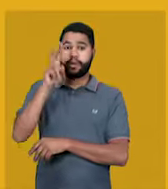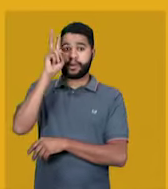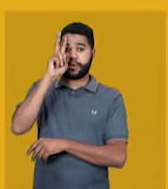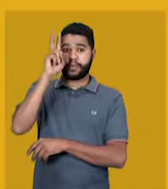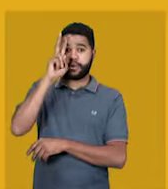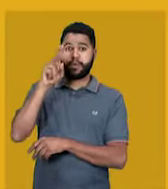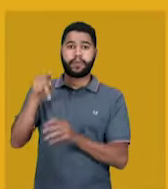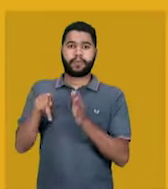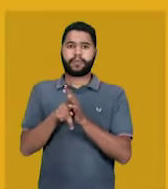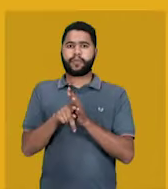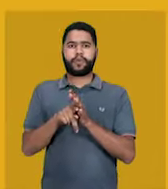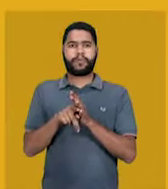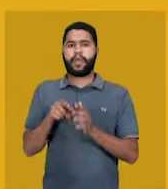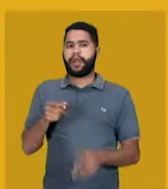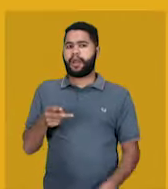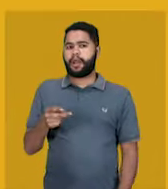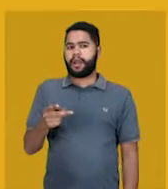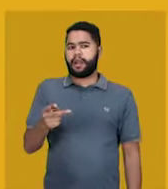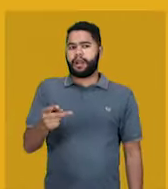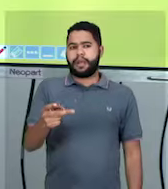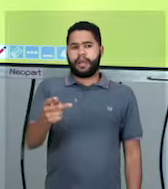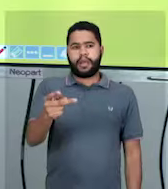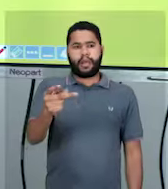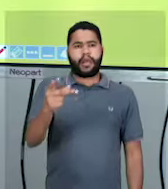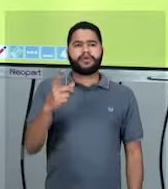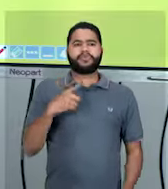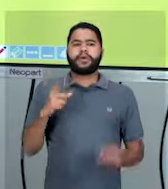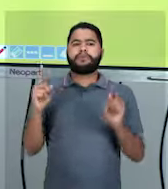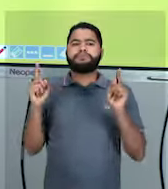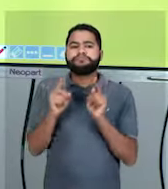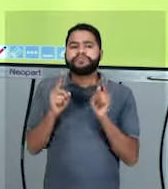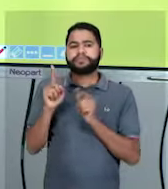número racional e infinito, né? Então isso aqui é só uma parte dele.